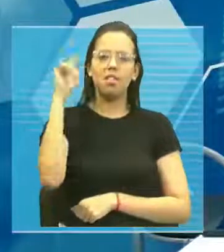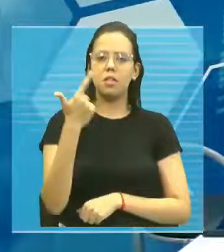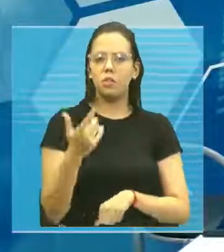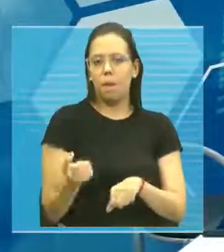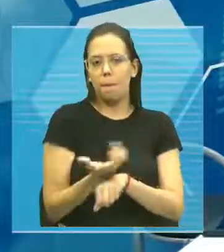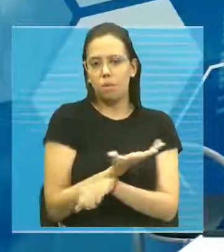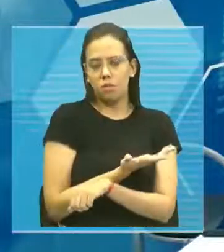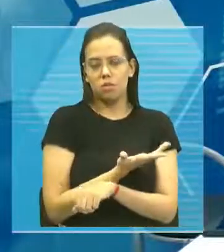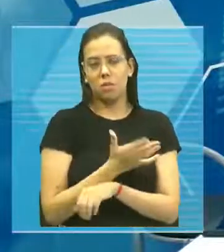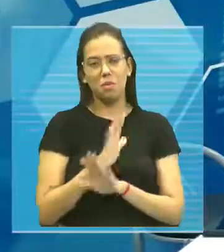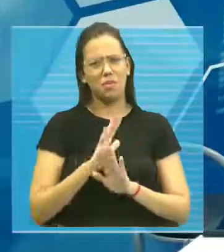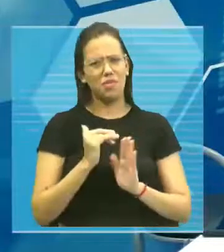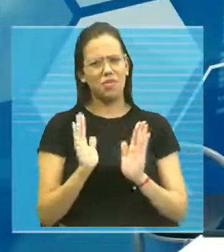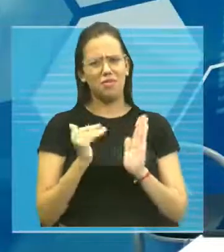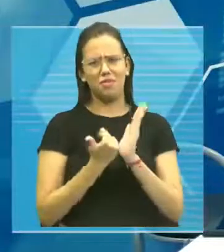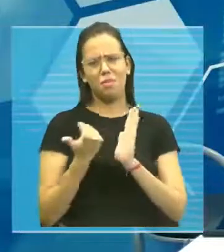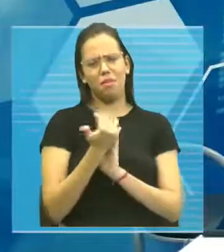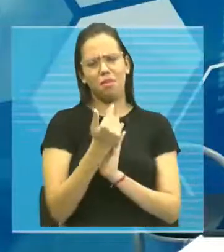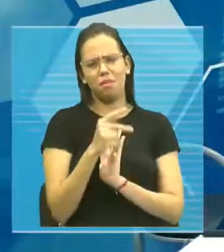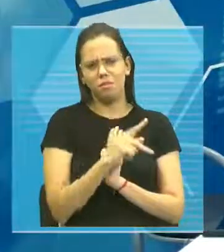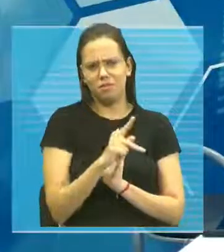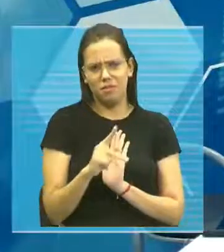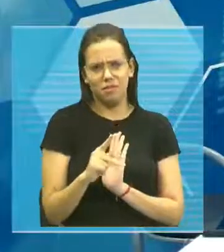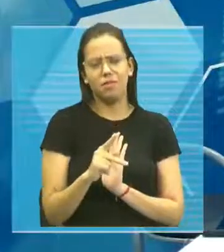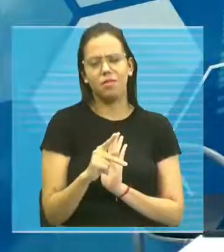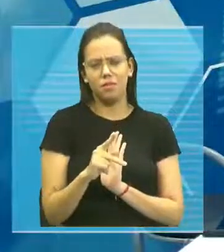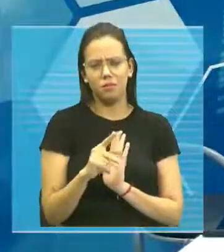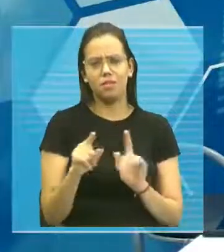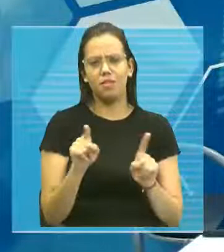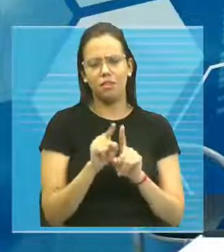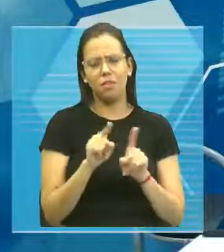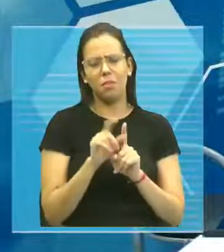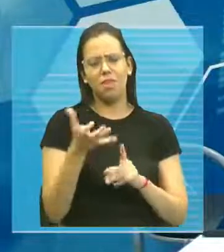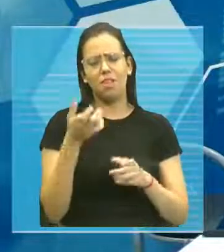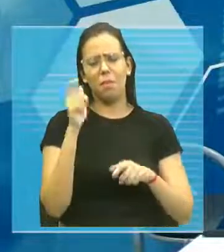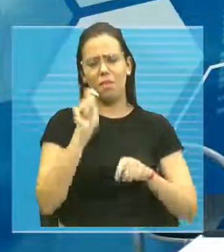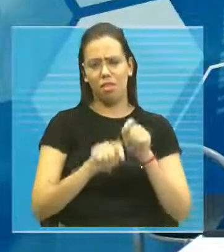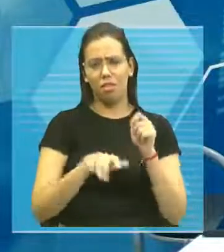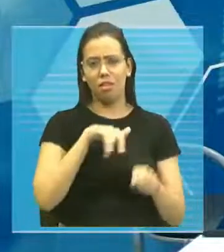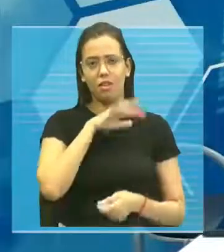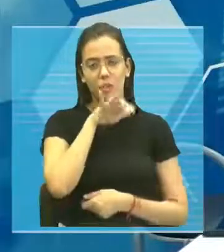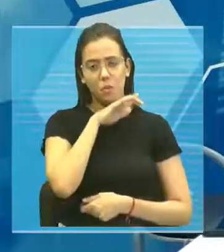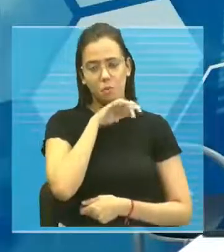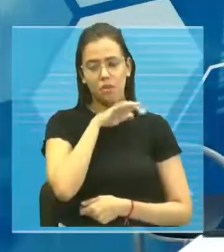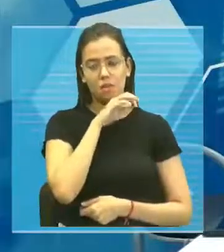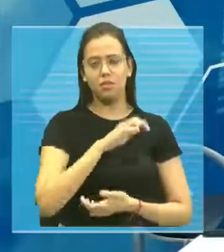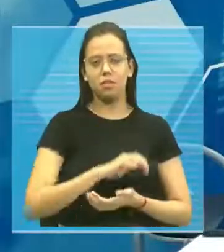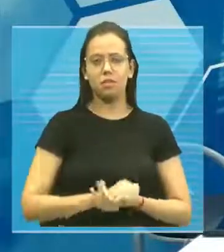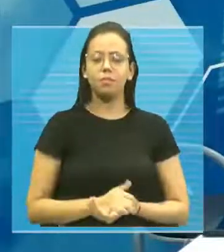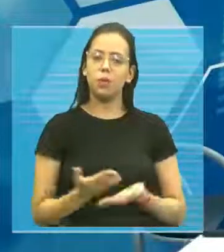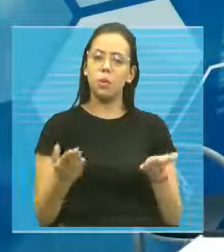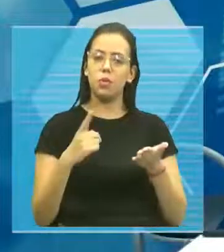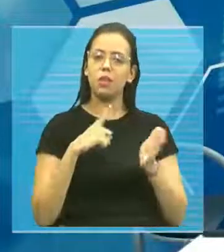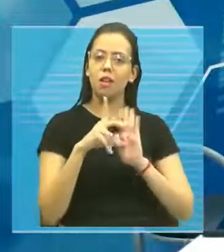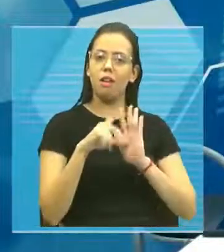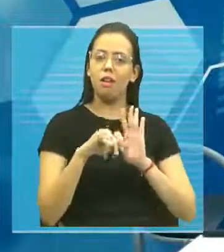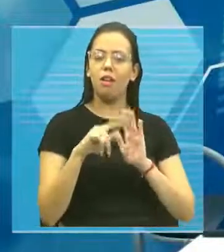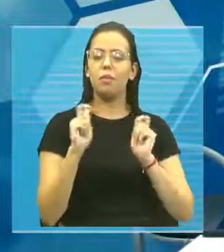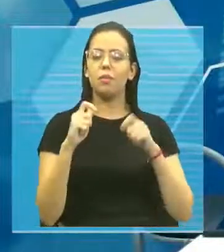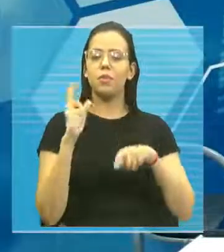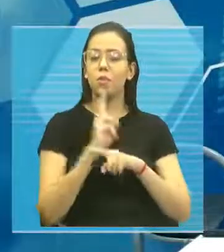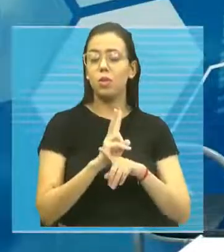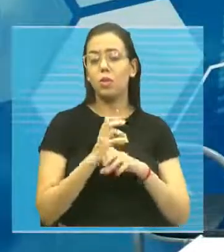emocionam aproxima Aí já é demais Ali é louco também tá querendo matar os animais hoje tem até lei para